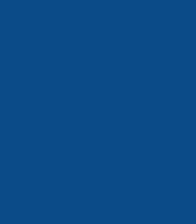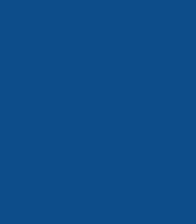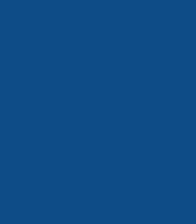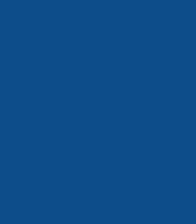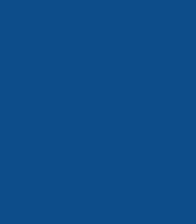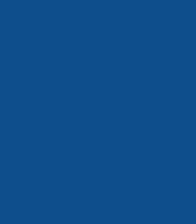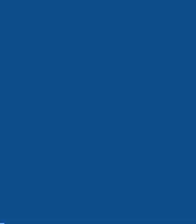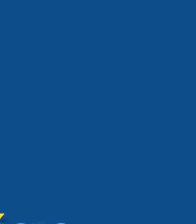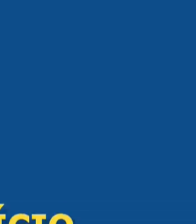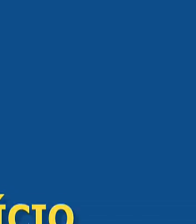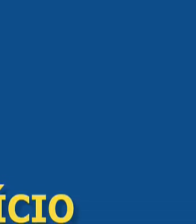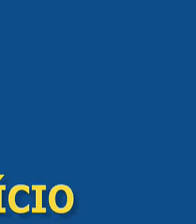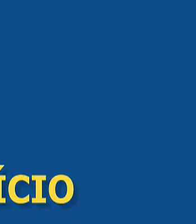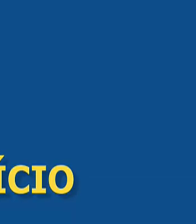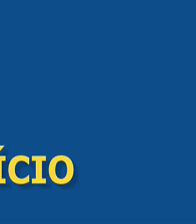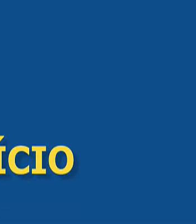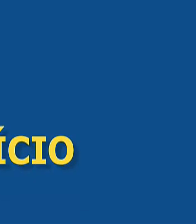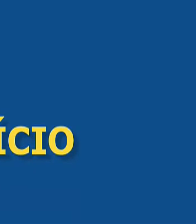C